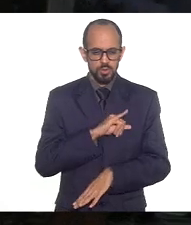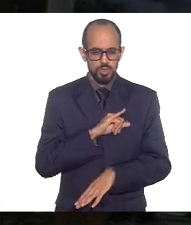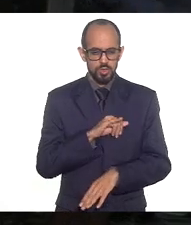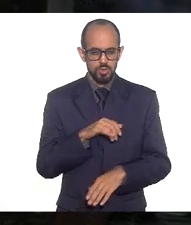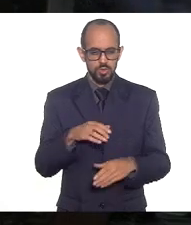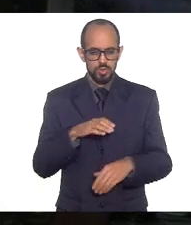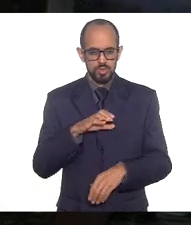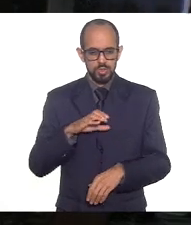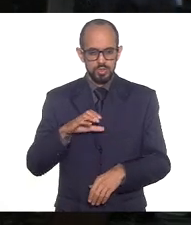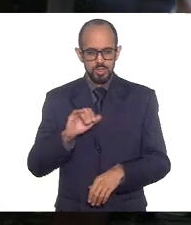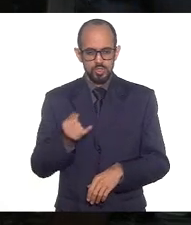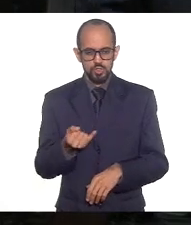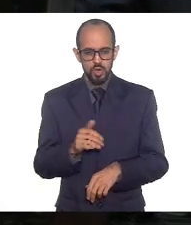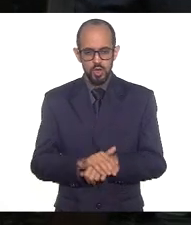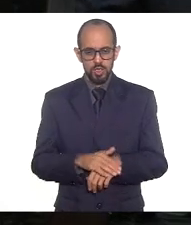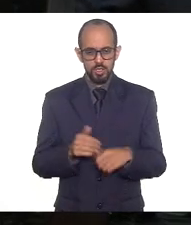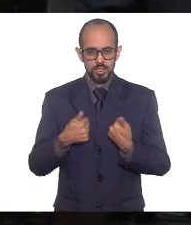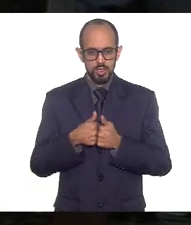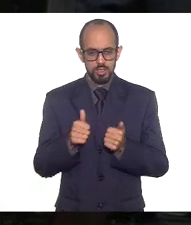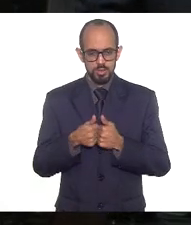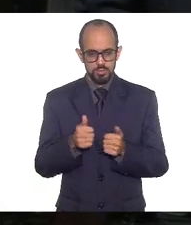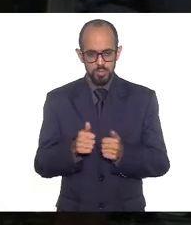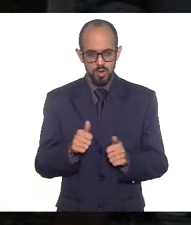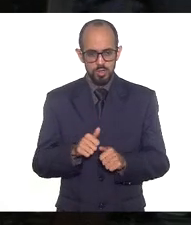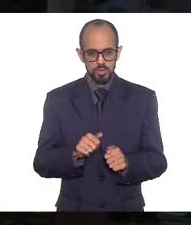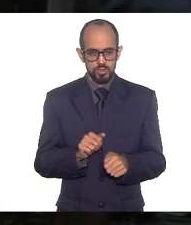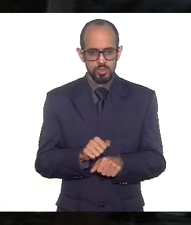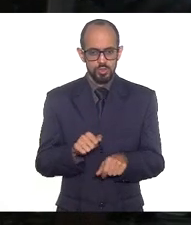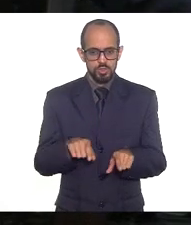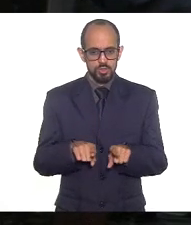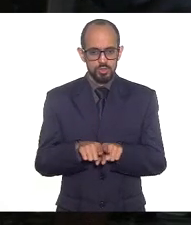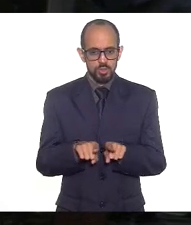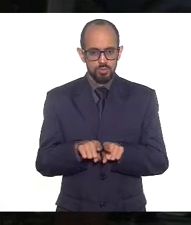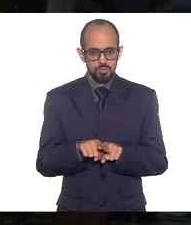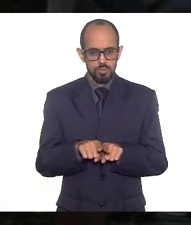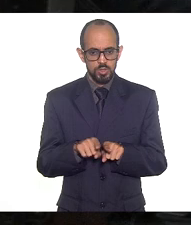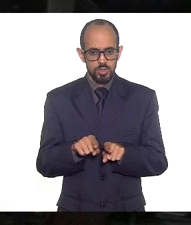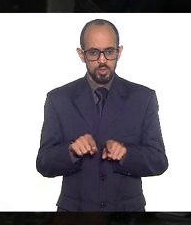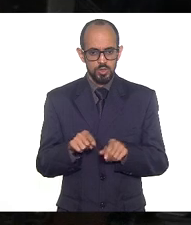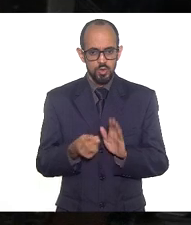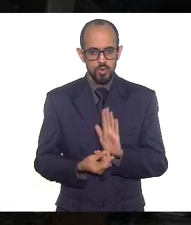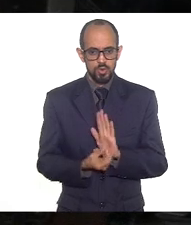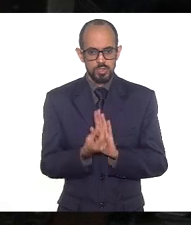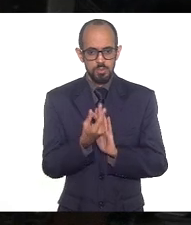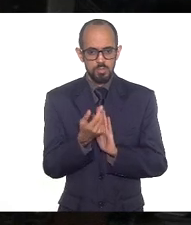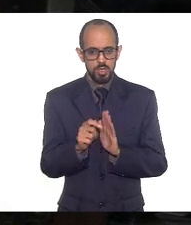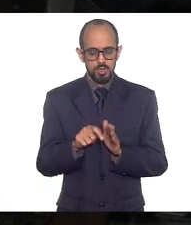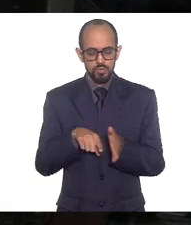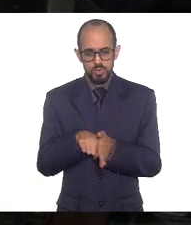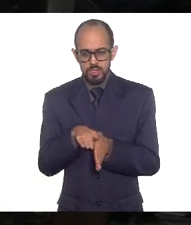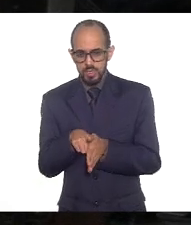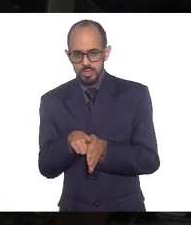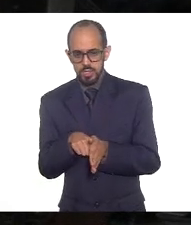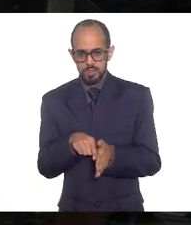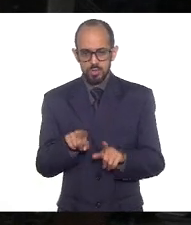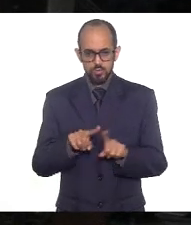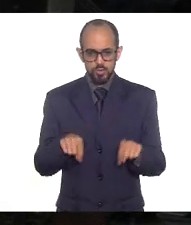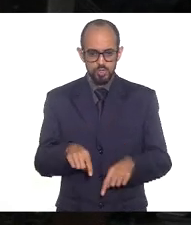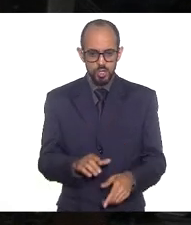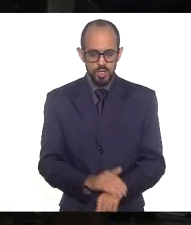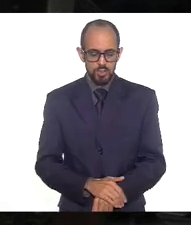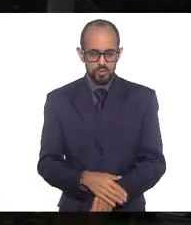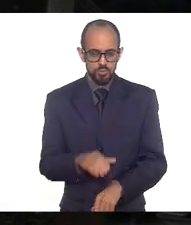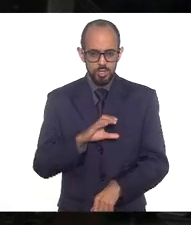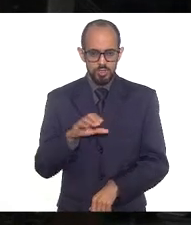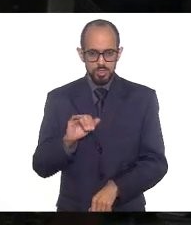pareceres das comissões condição Justiça de transporte prevenção de uso da droga dependentes químicos em geral de orçamento Finanças fiscalização financeira e controle para emitir parecer